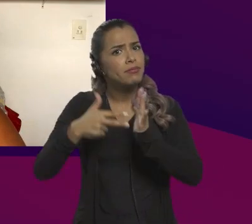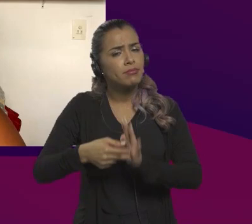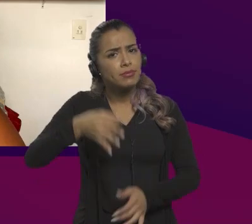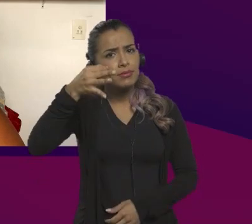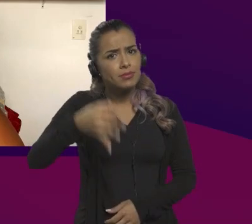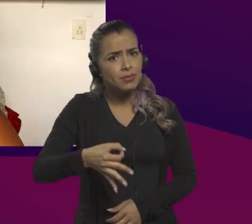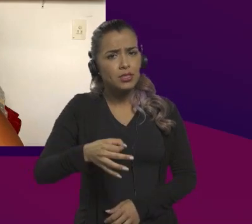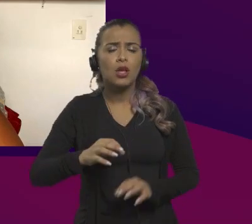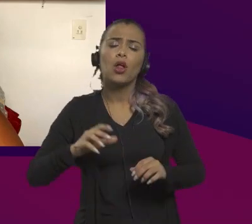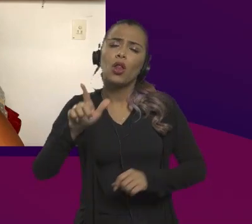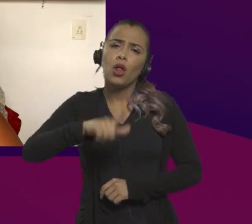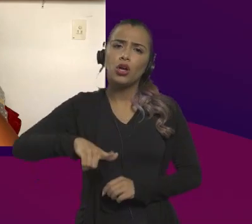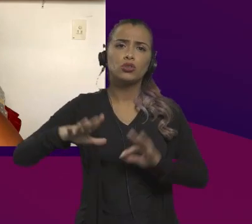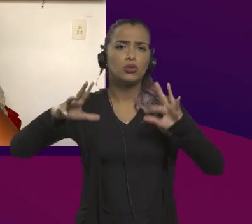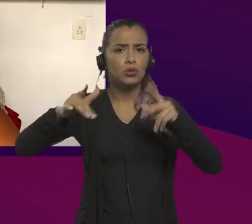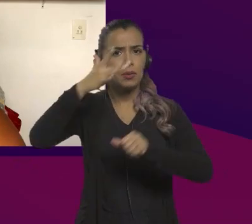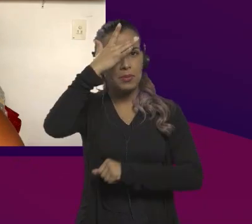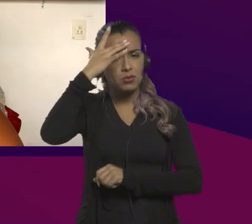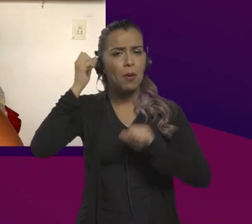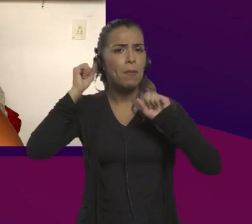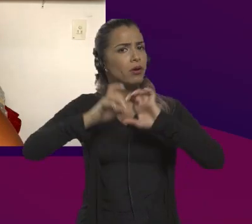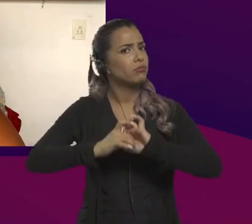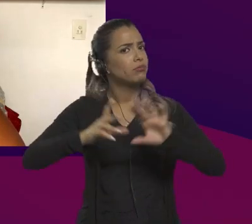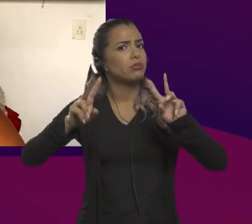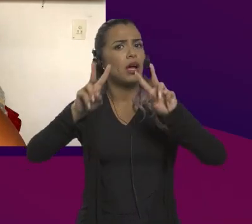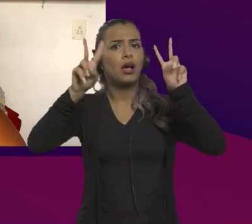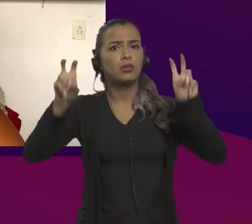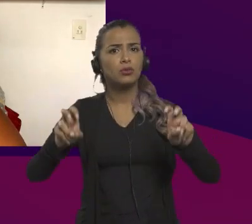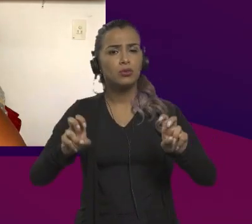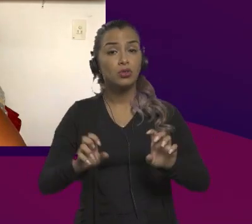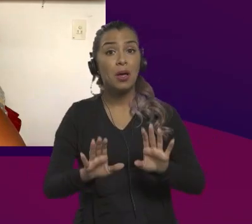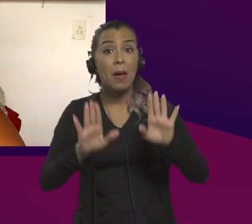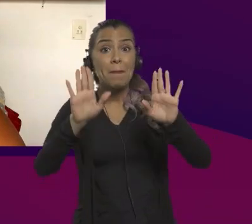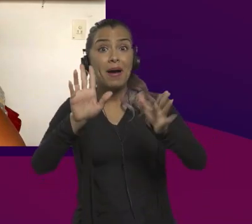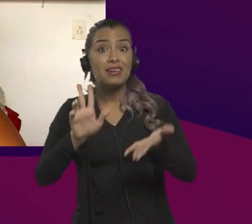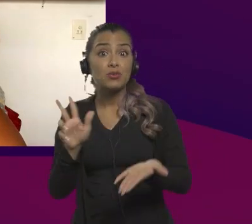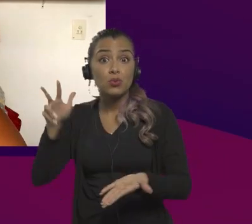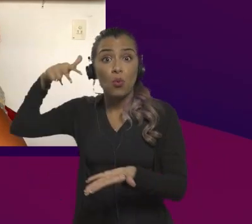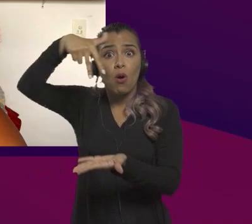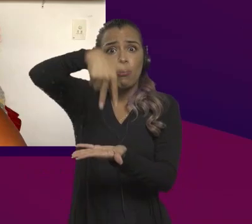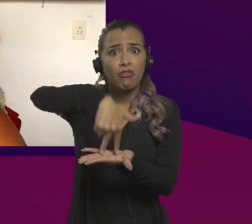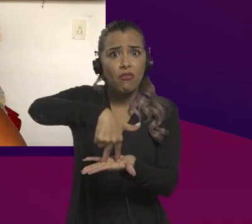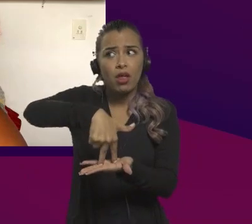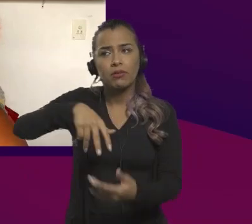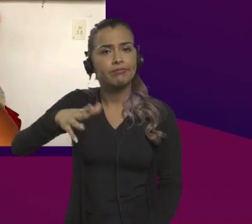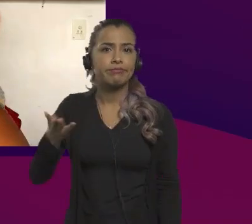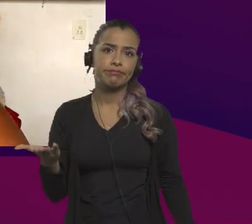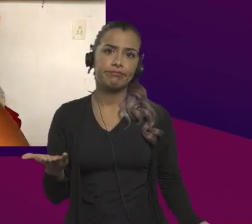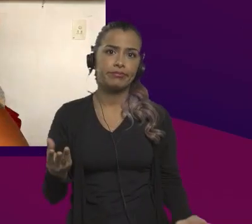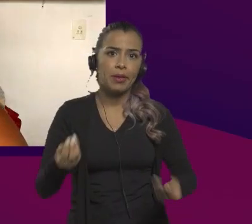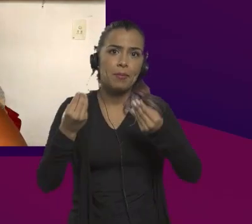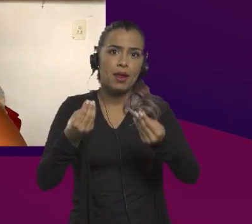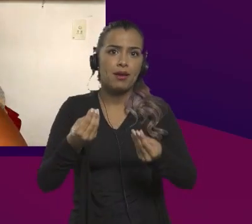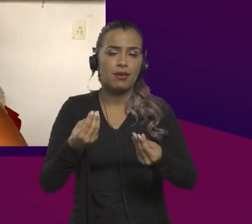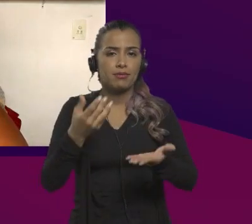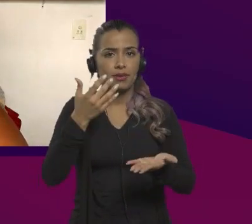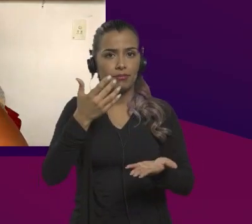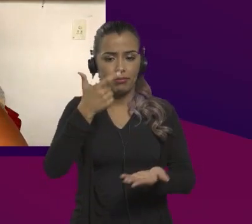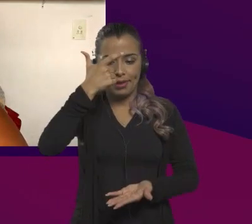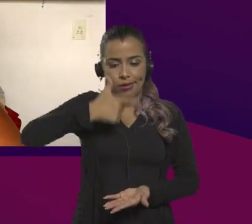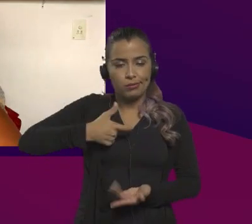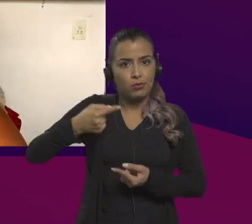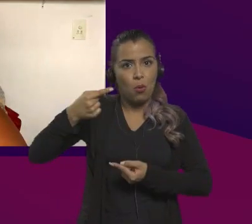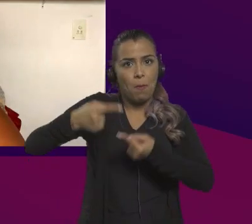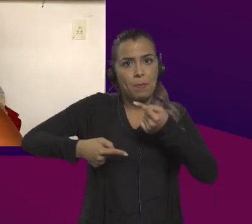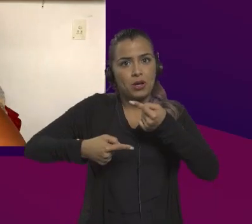do assunto, Sim. mas de ter responsabilidade de não, poxa, eu vou tirar o espaço de alguém Sim. que realmente é gorda, que sofre com isso, né, com